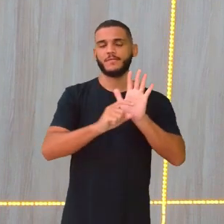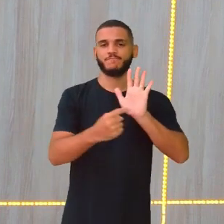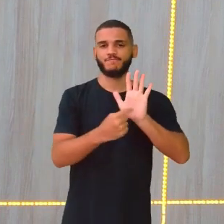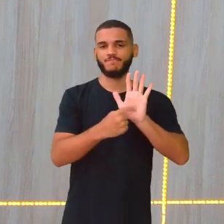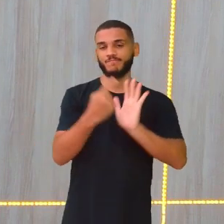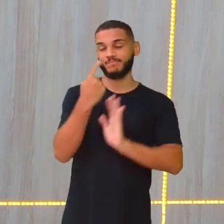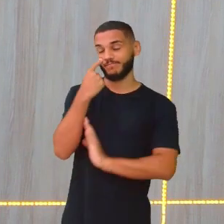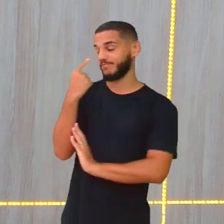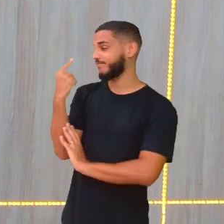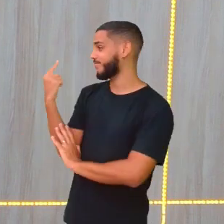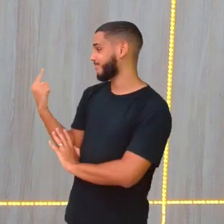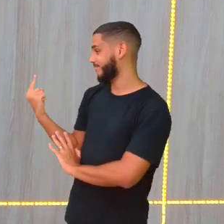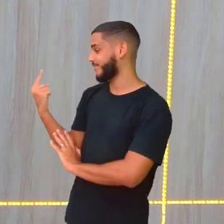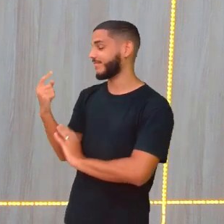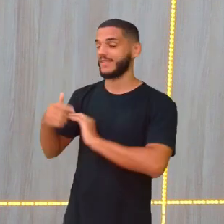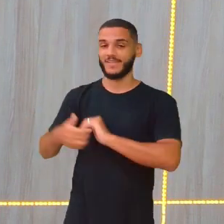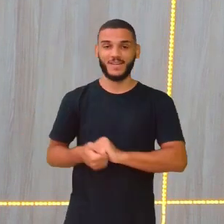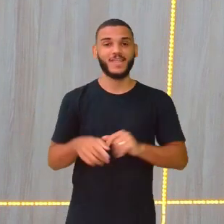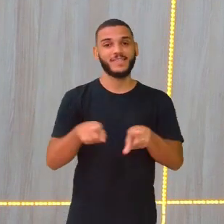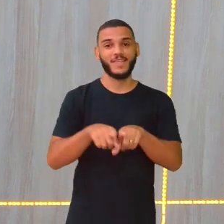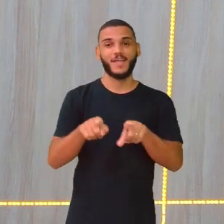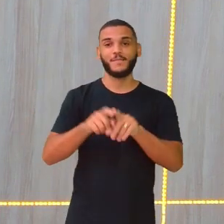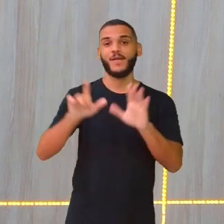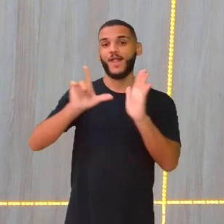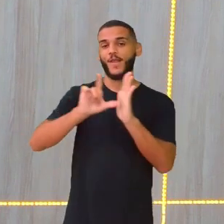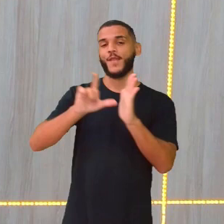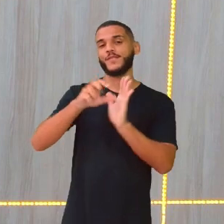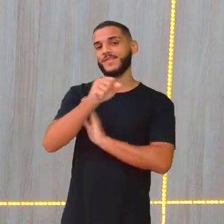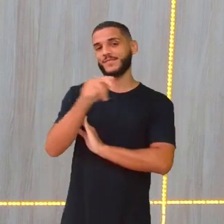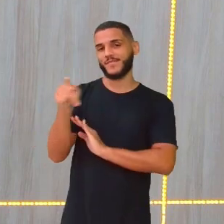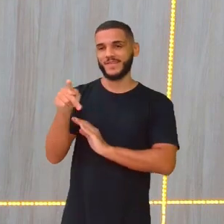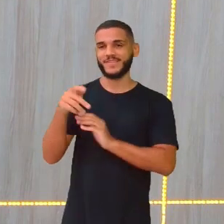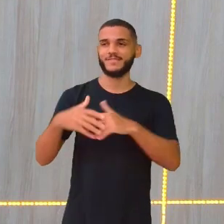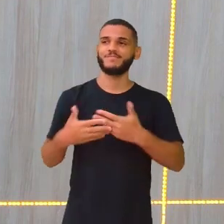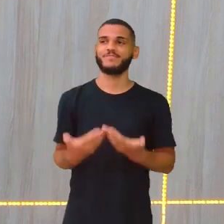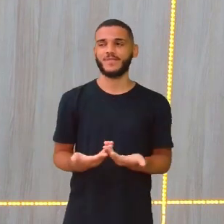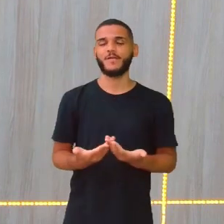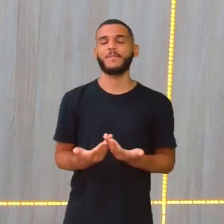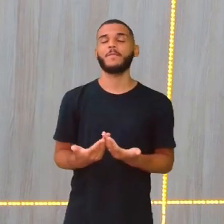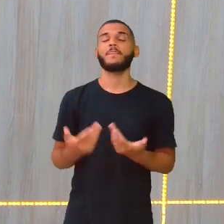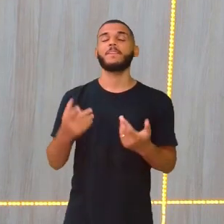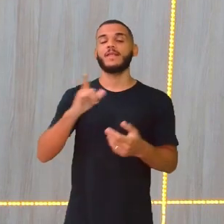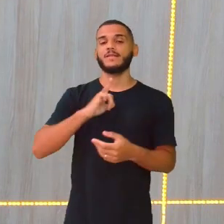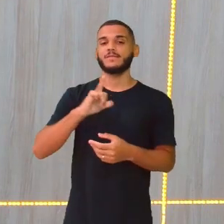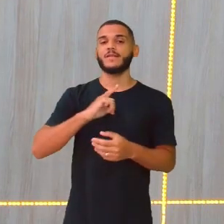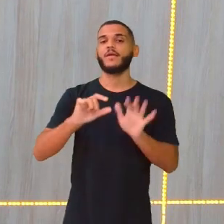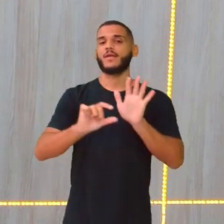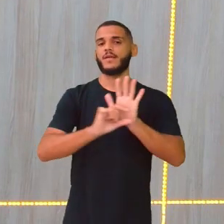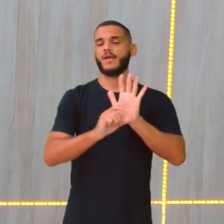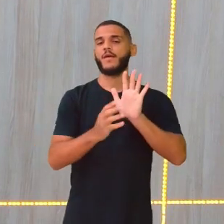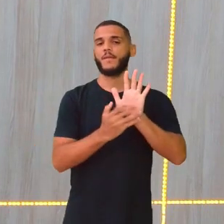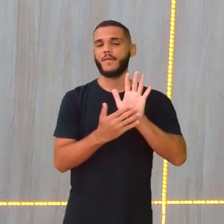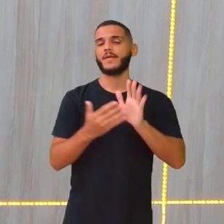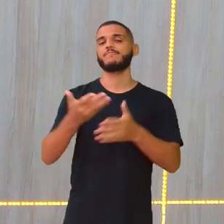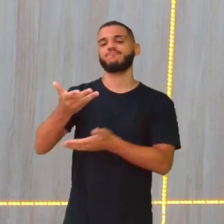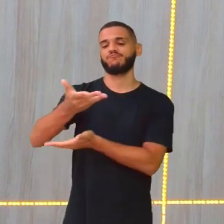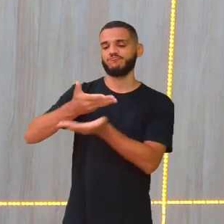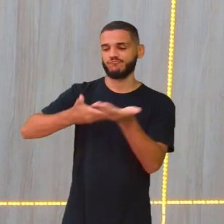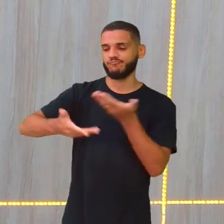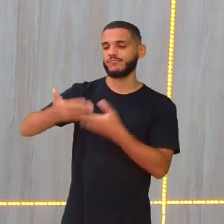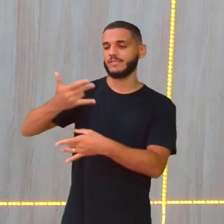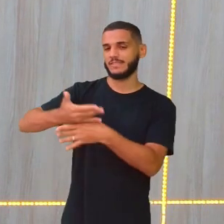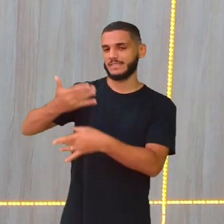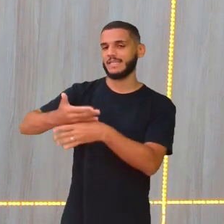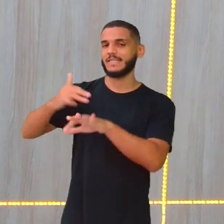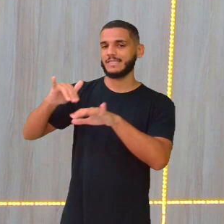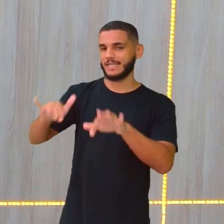aparecer na tela, quanto pelas lojas de aplicativo, tá? Pelo QR Code a gente tem o chat, que é a ferramenta interacional, e hoje,